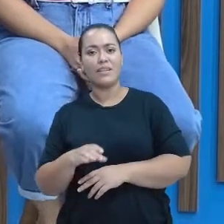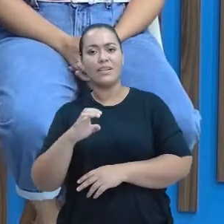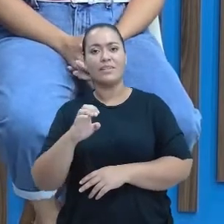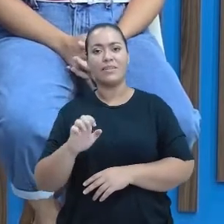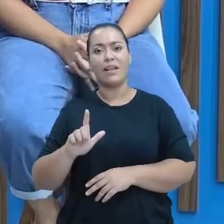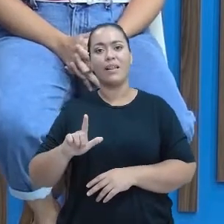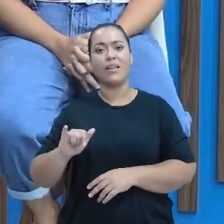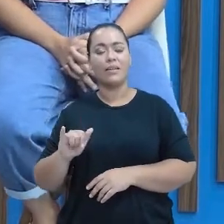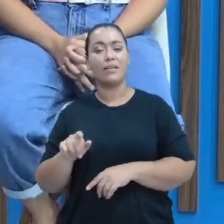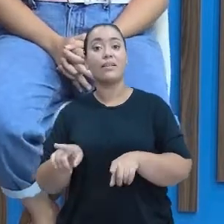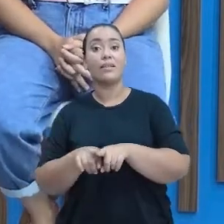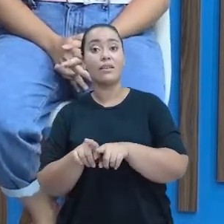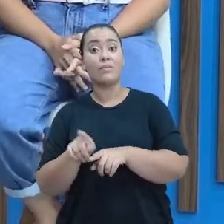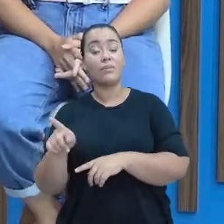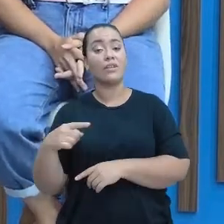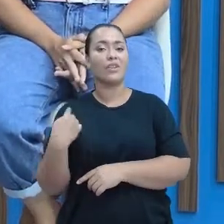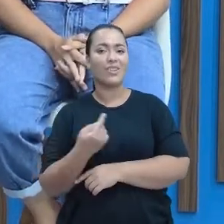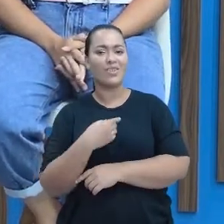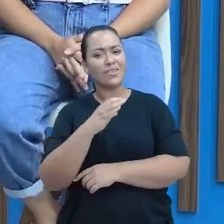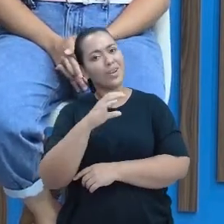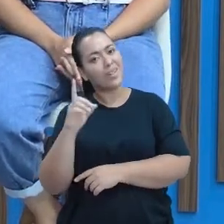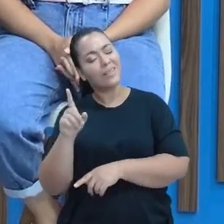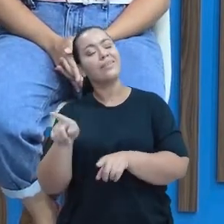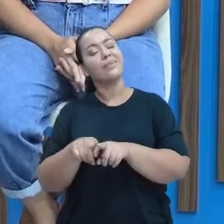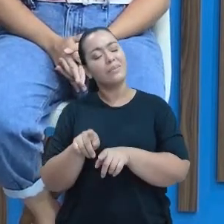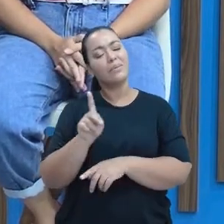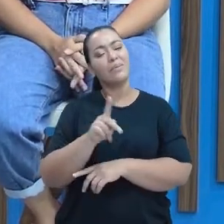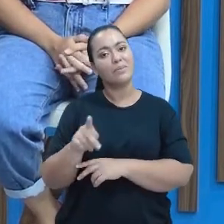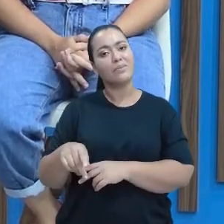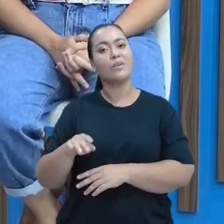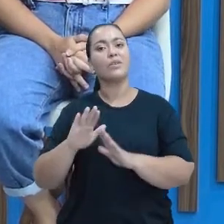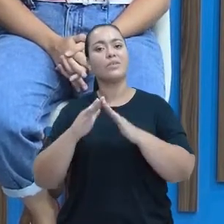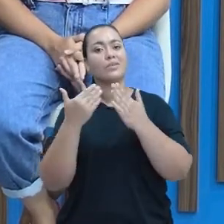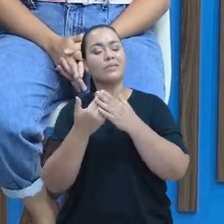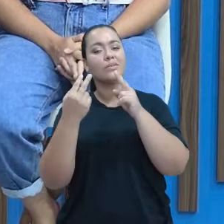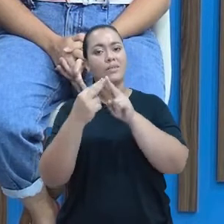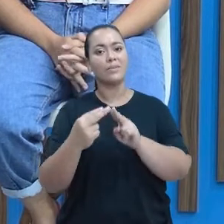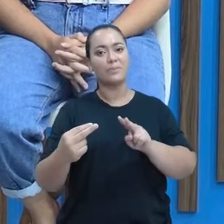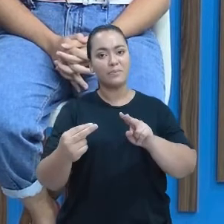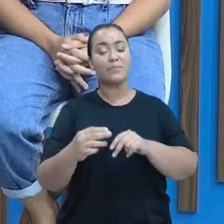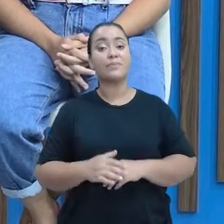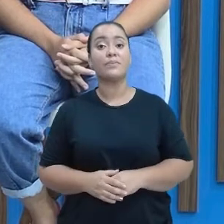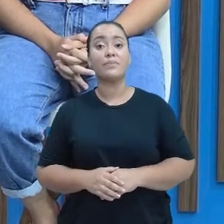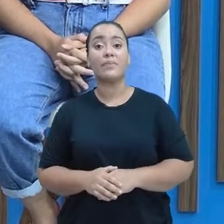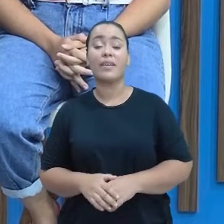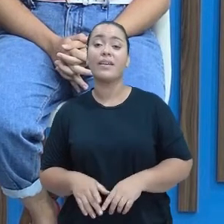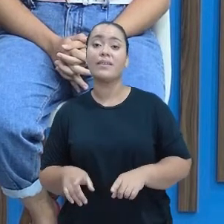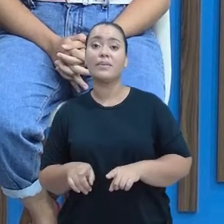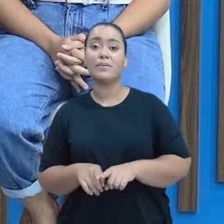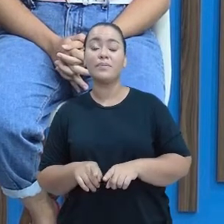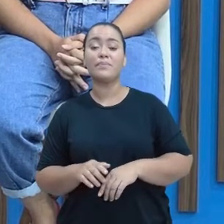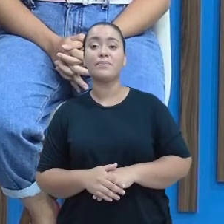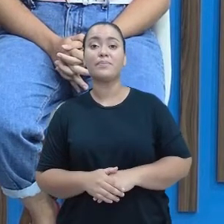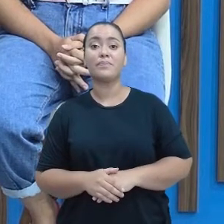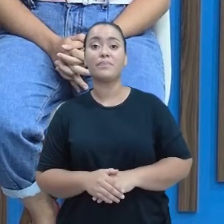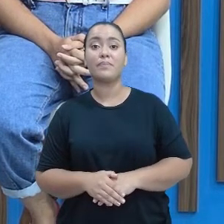Montenegro, a professora Celi é nossa coordenadora, também professora da Escola Municipal para Aulas Digitais. E